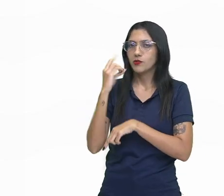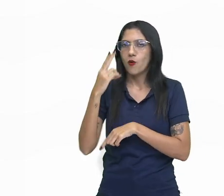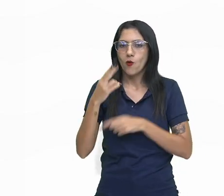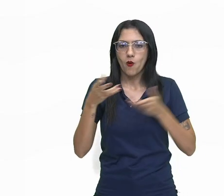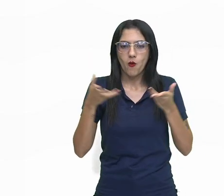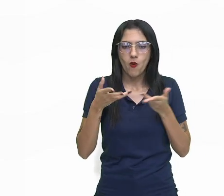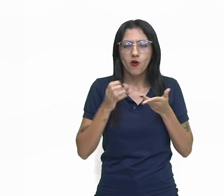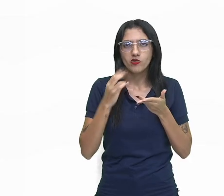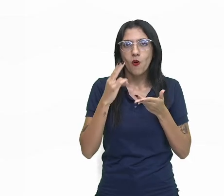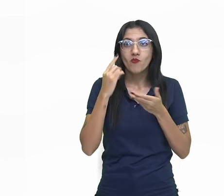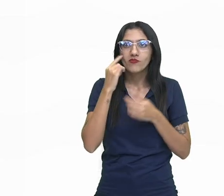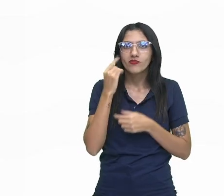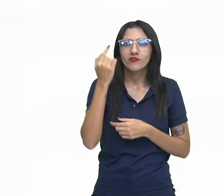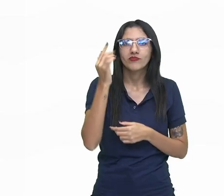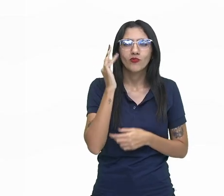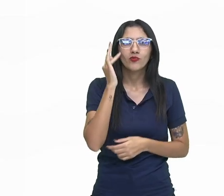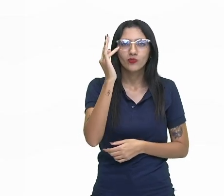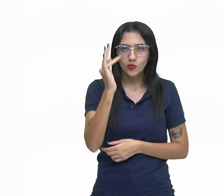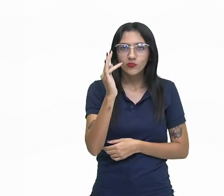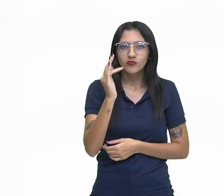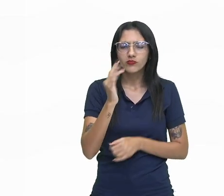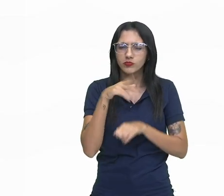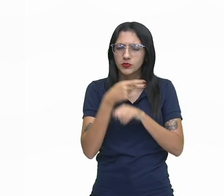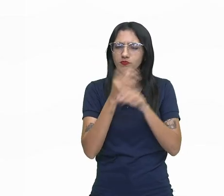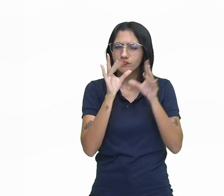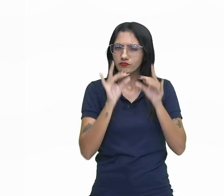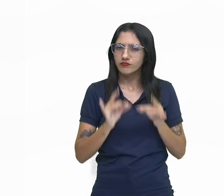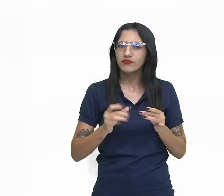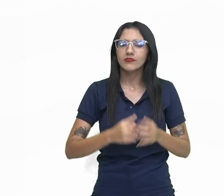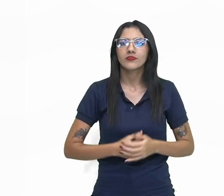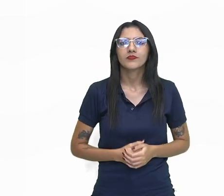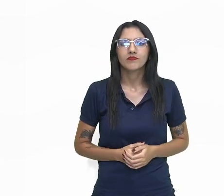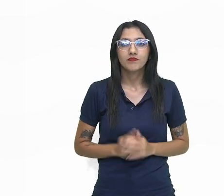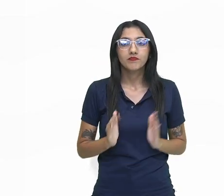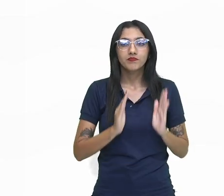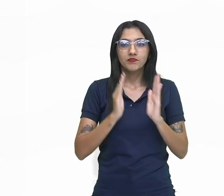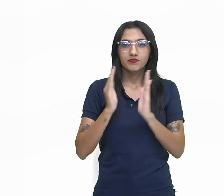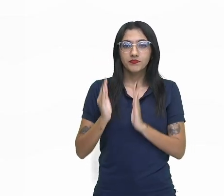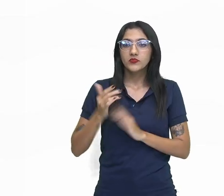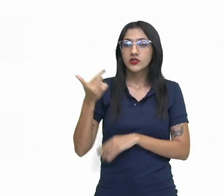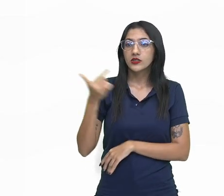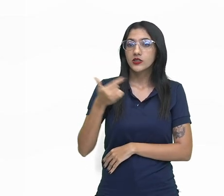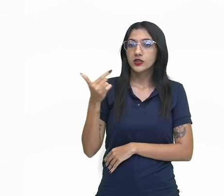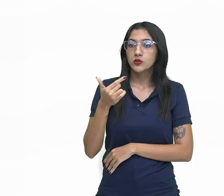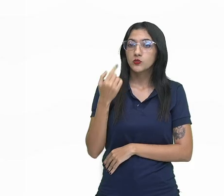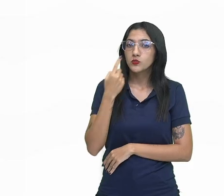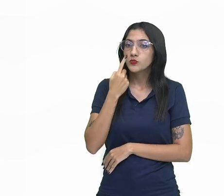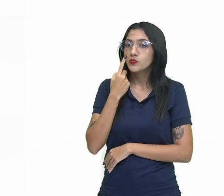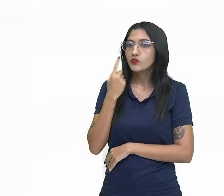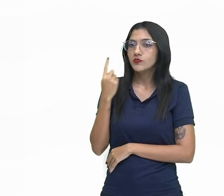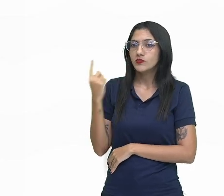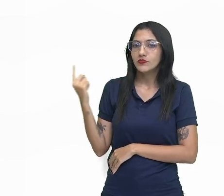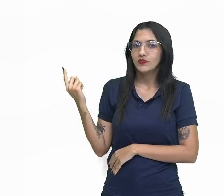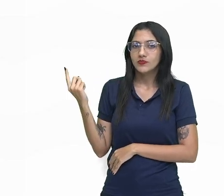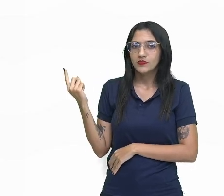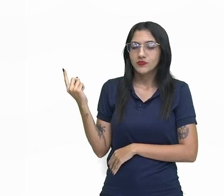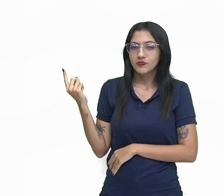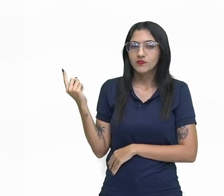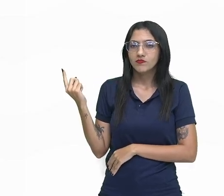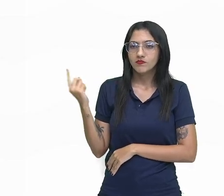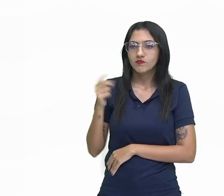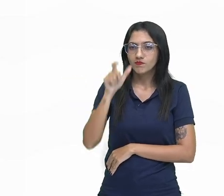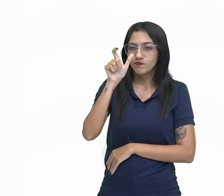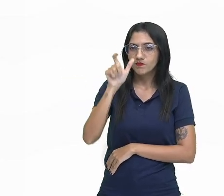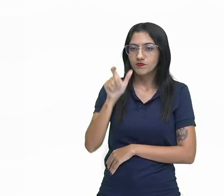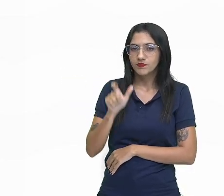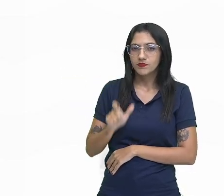vão acontecer. A gente vai já detalhar melhor isso. Agora nós temos eu amo, tu amas, ele